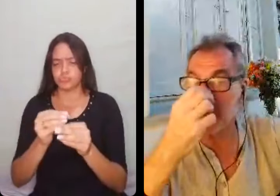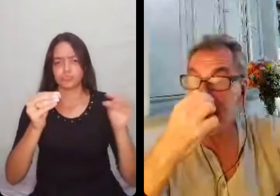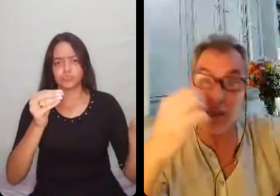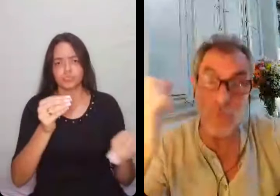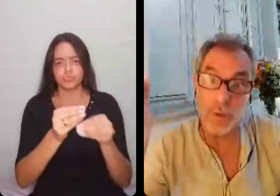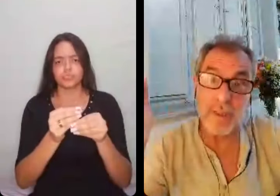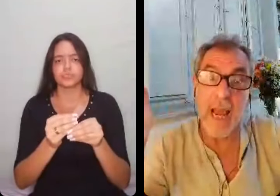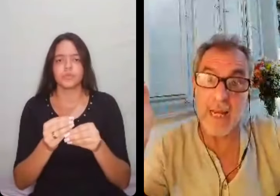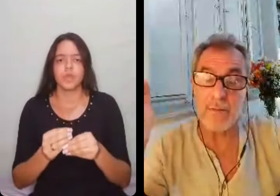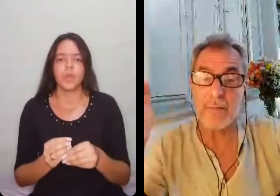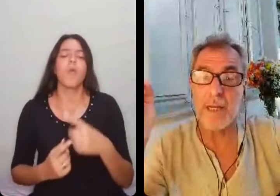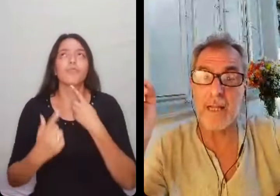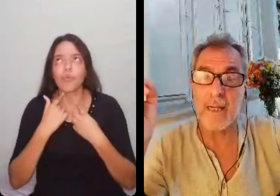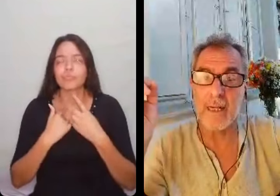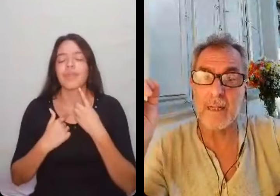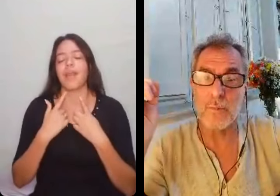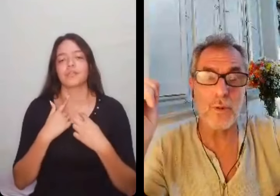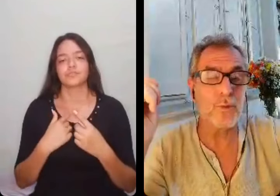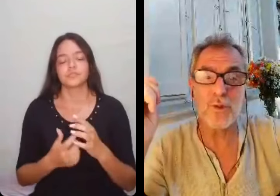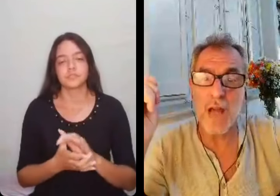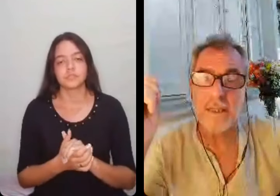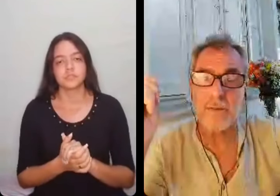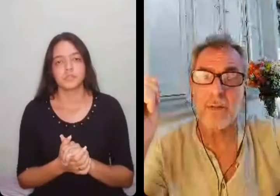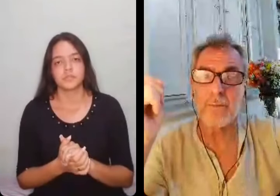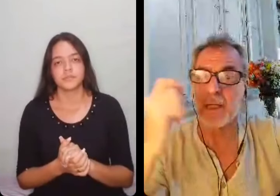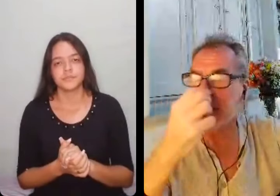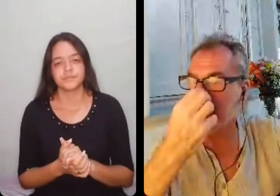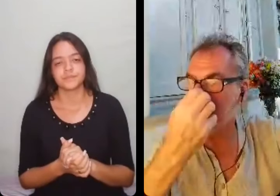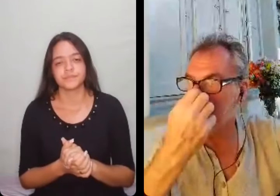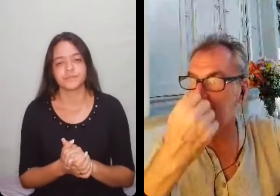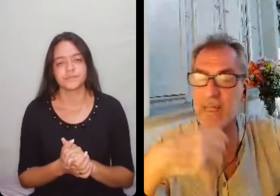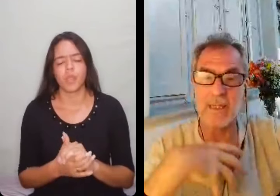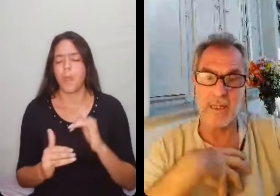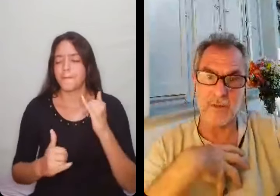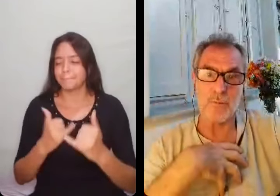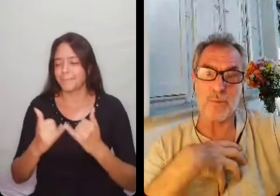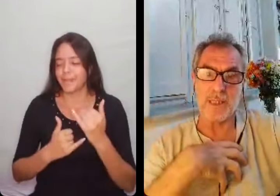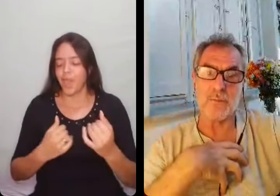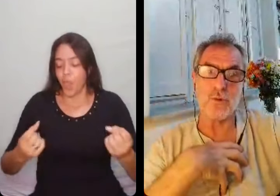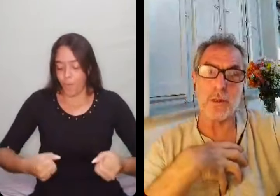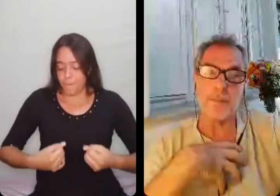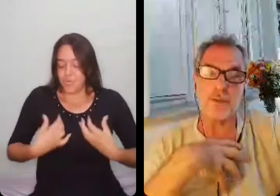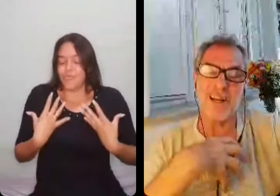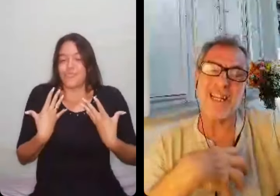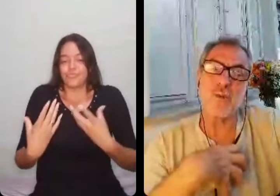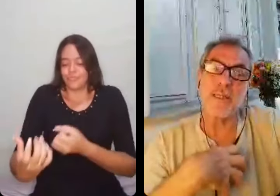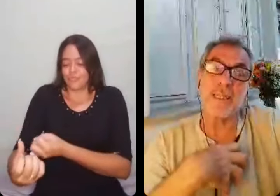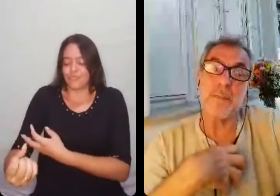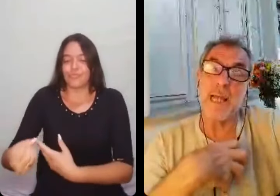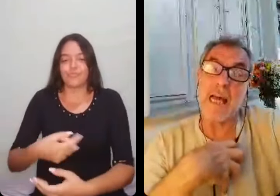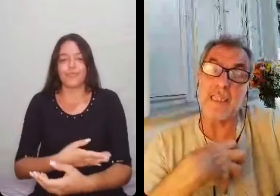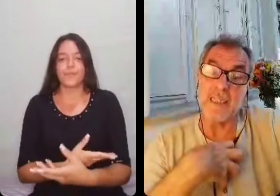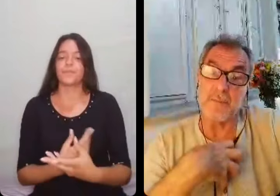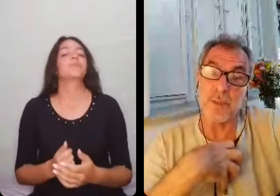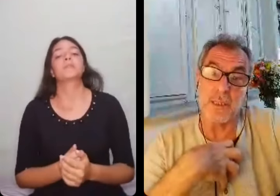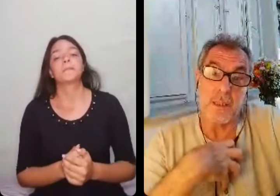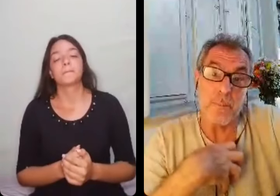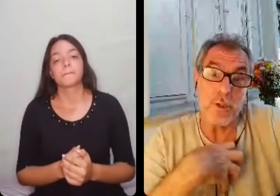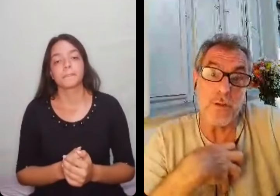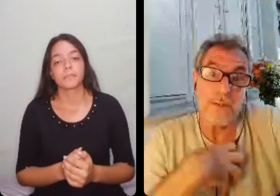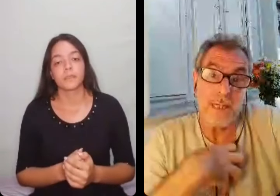Uma brincadeira muito séria, uma brincadeira muito emocionante. Uma brincadeira que compromete muito a pessoa na sua intimidade.